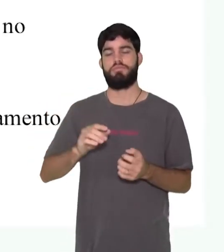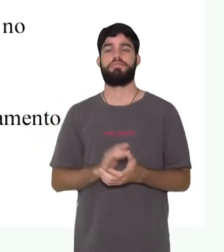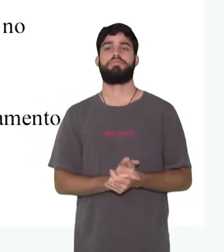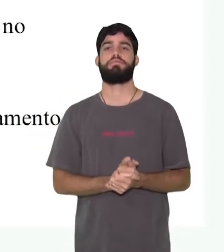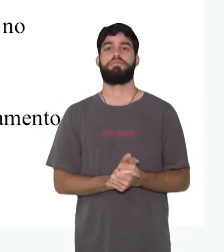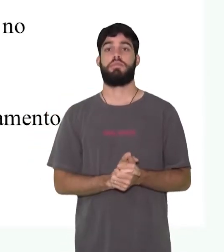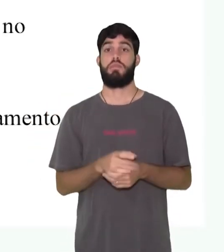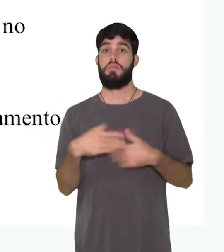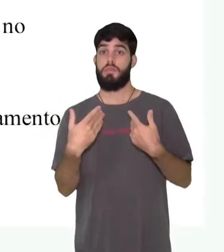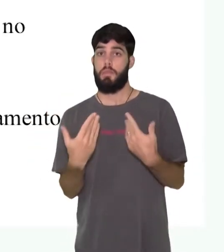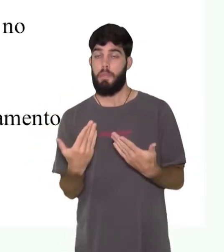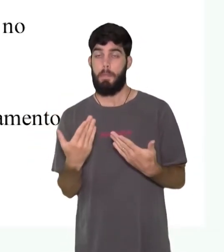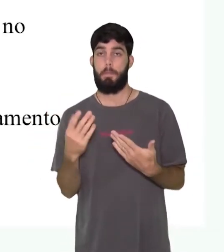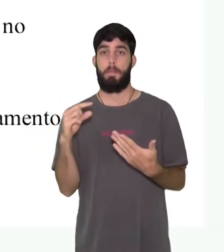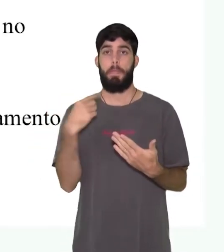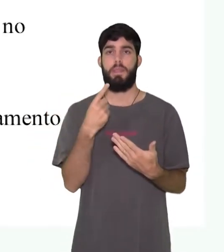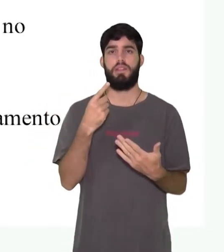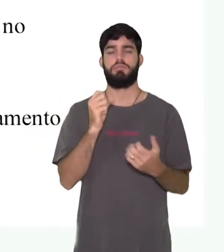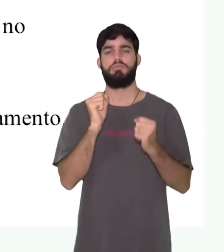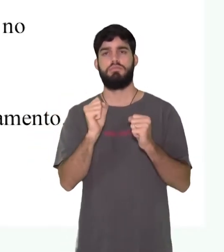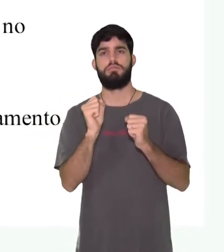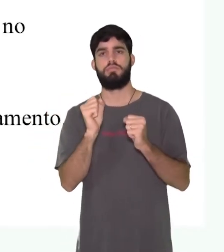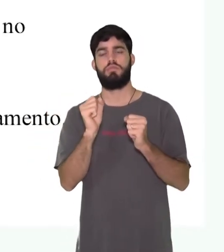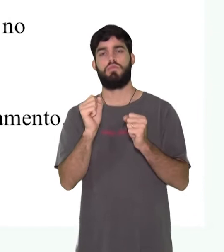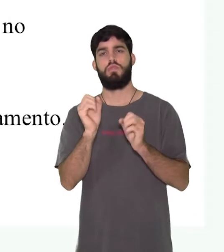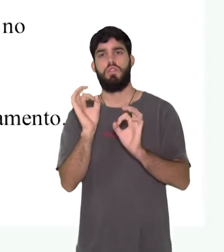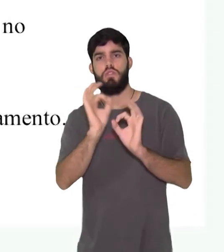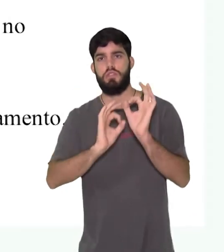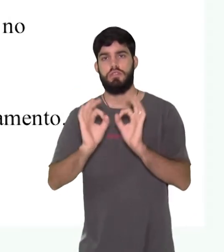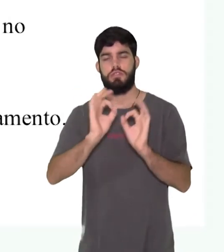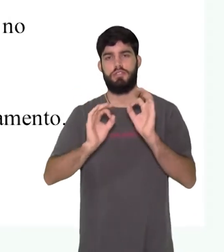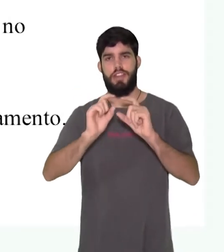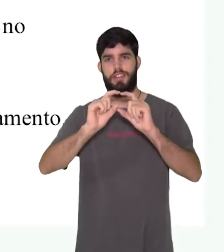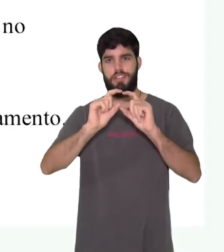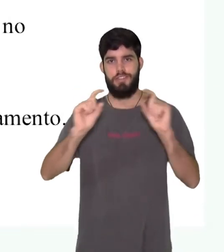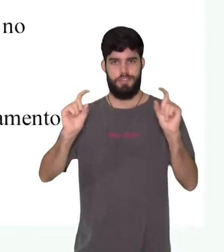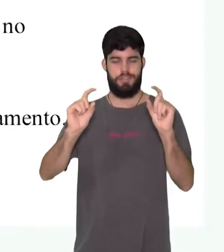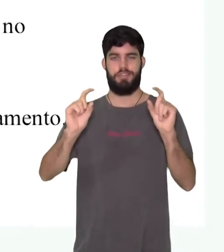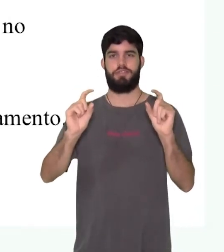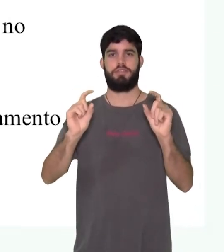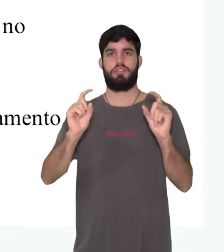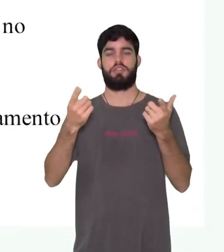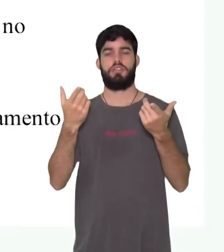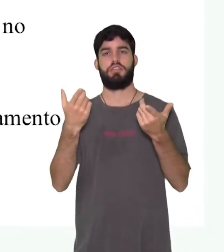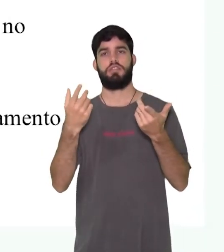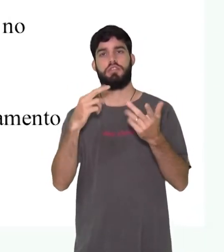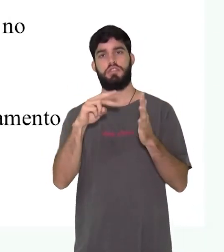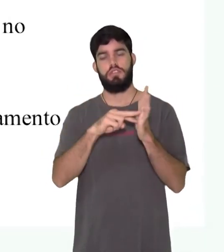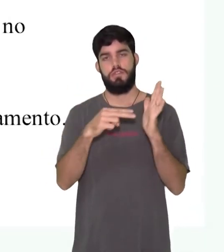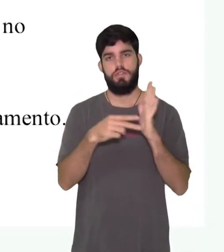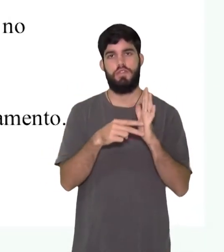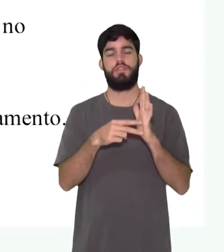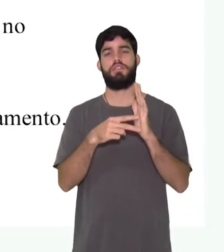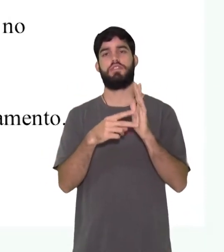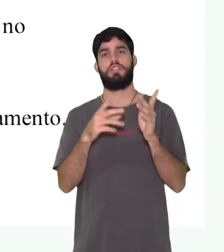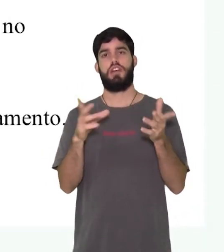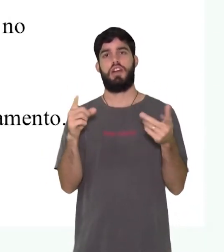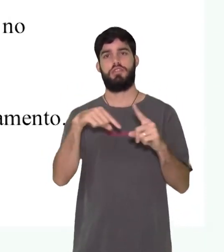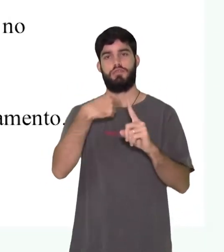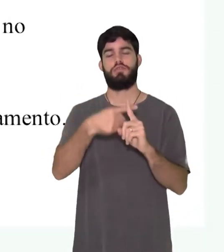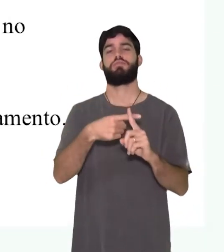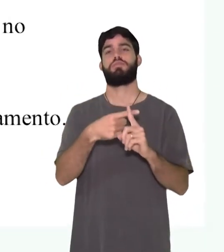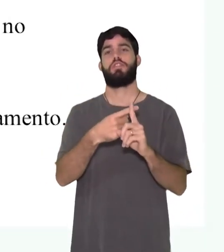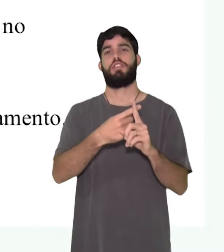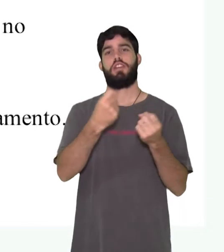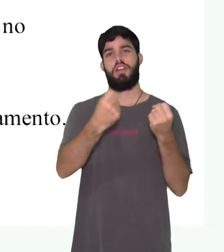então dessa forma nós podemos montar uma equação de primeiro grau que represente essa soma de carros e motos do